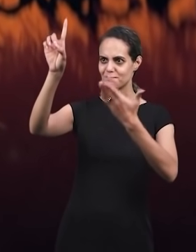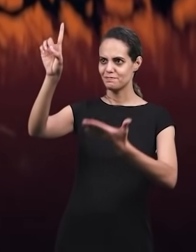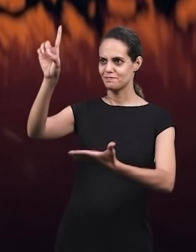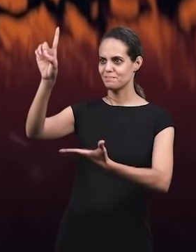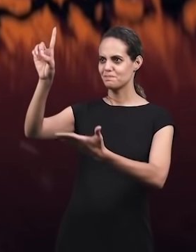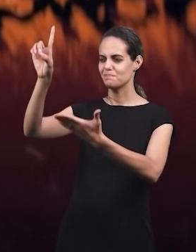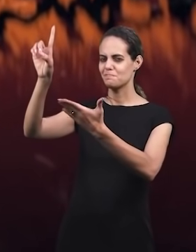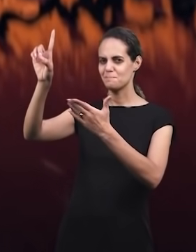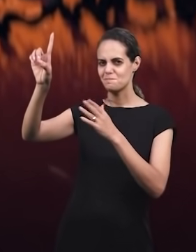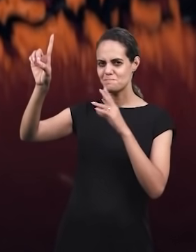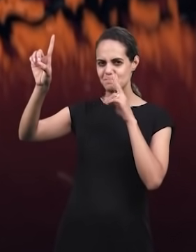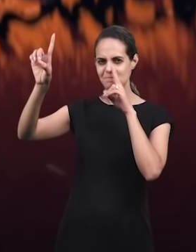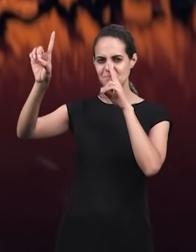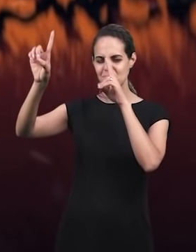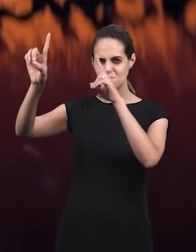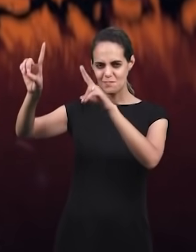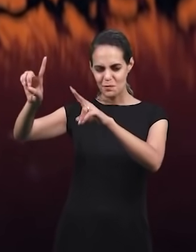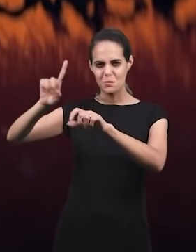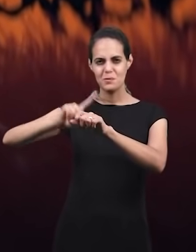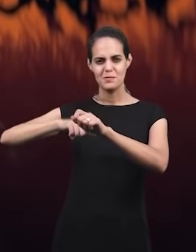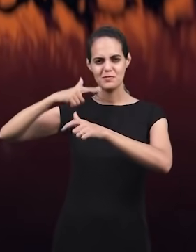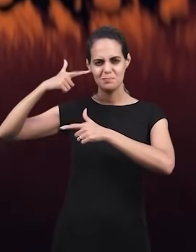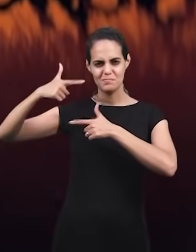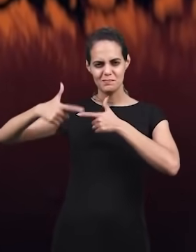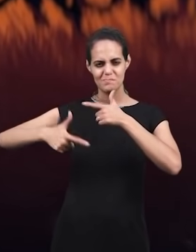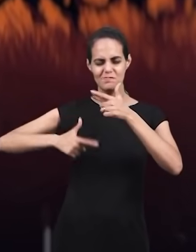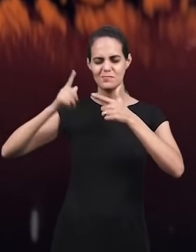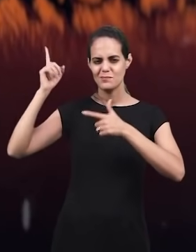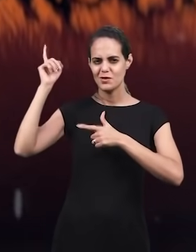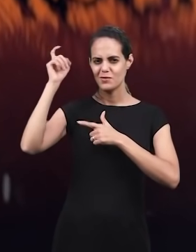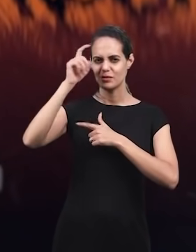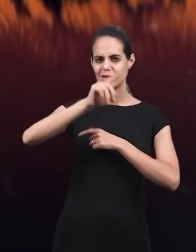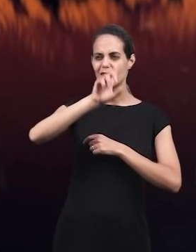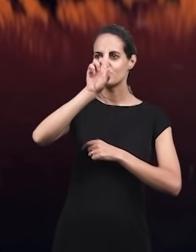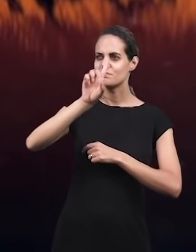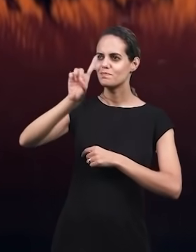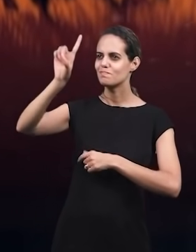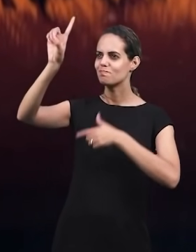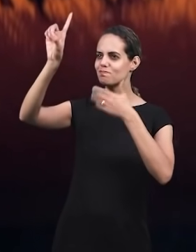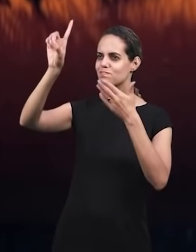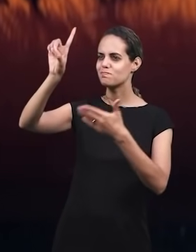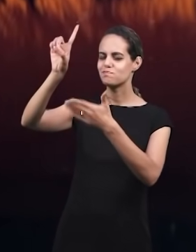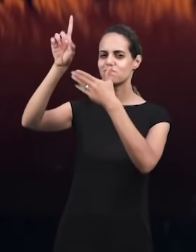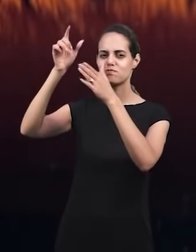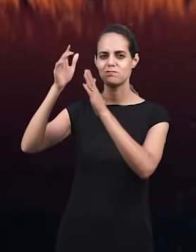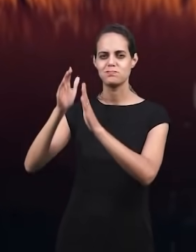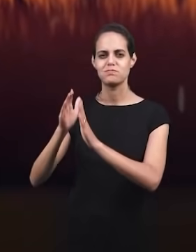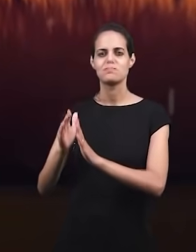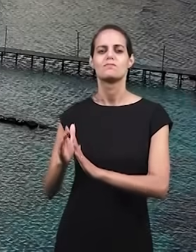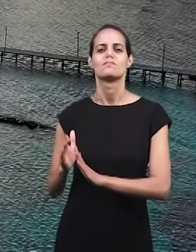Servimos, é Deus forte na batalha, é Deus fiel.